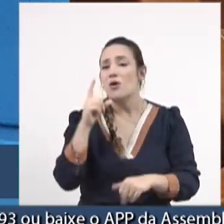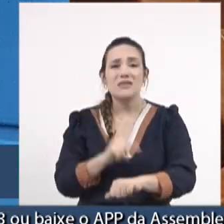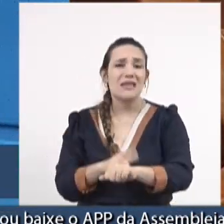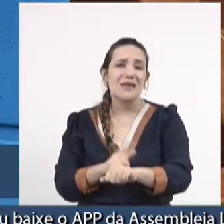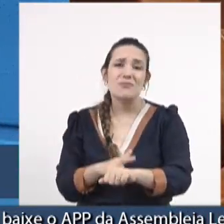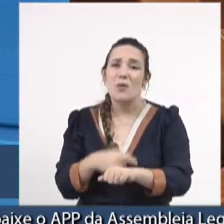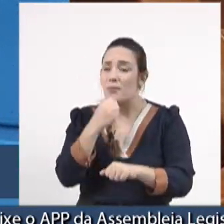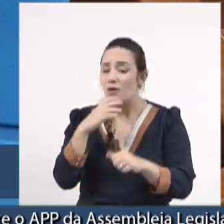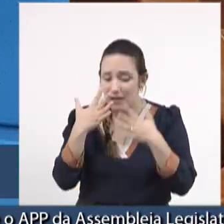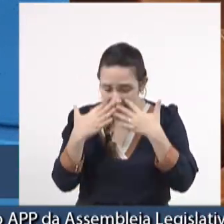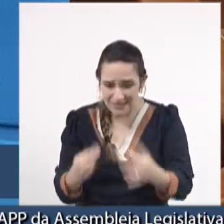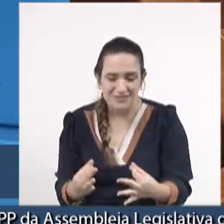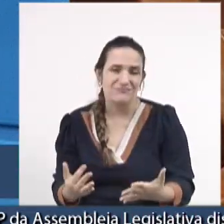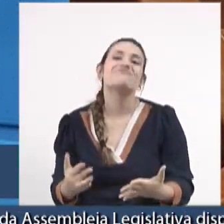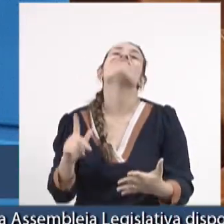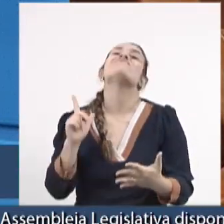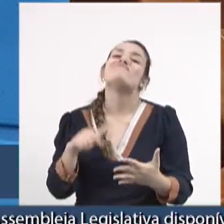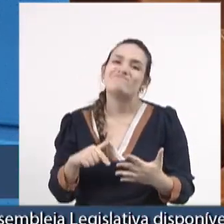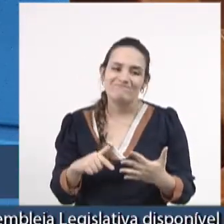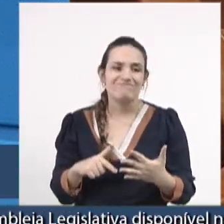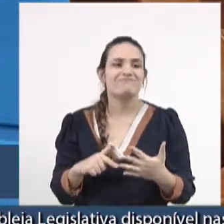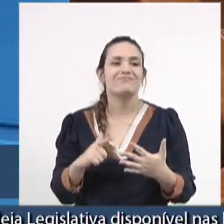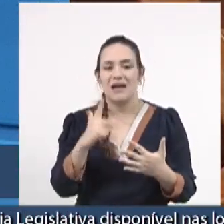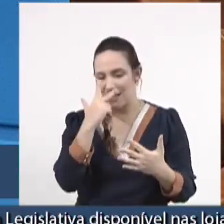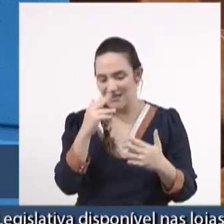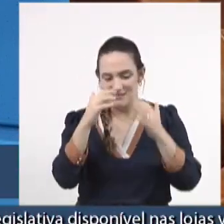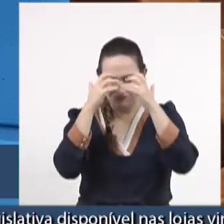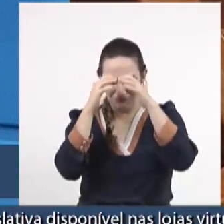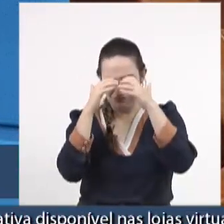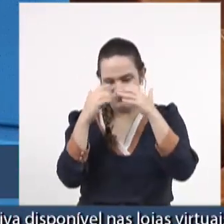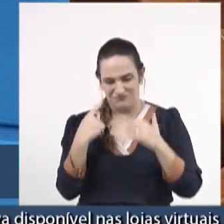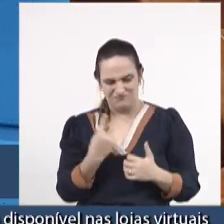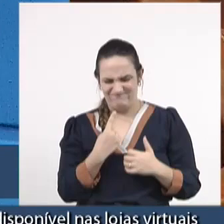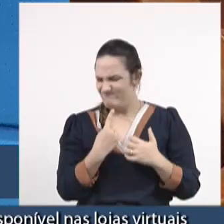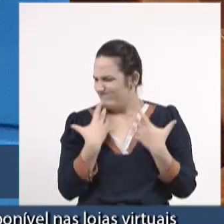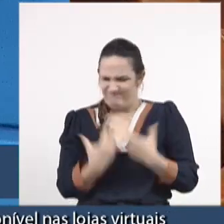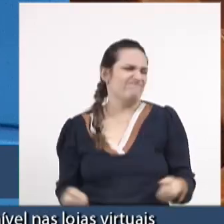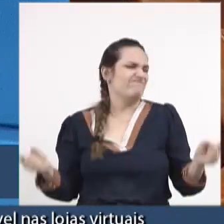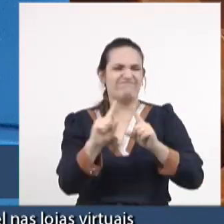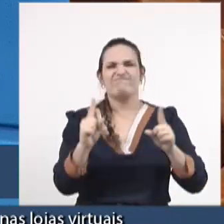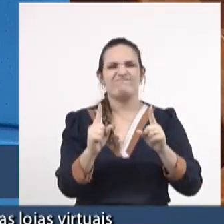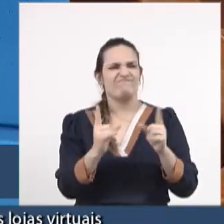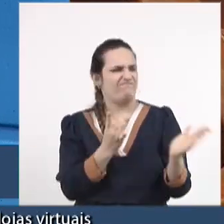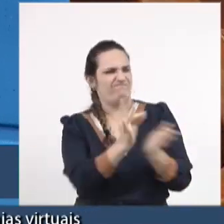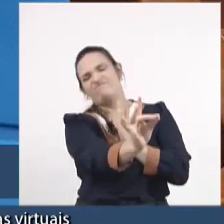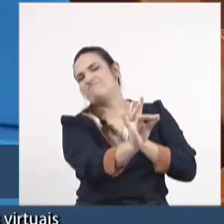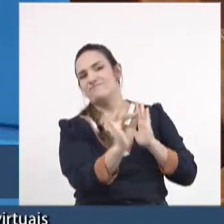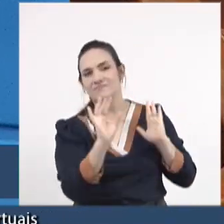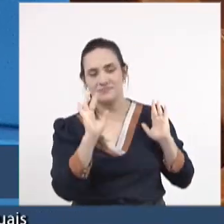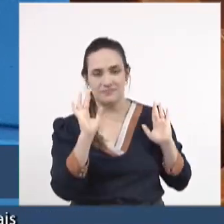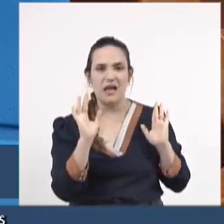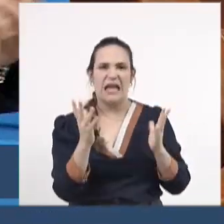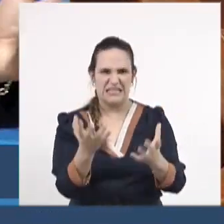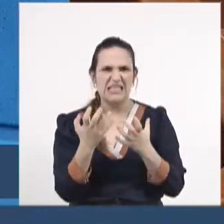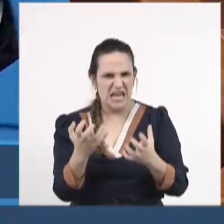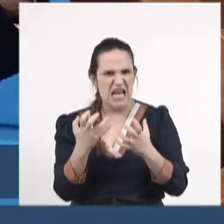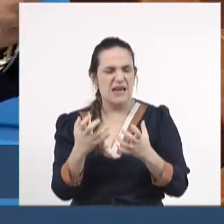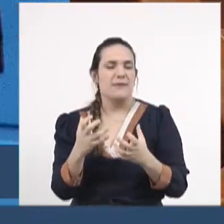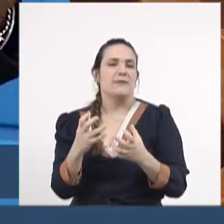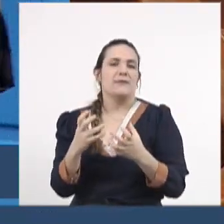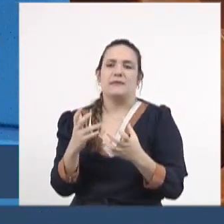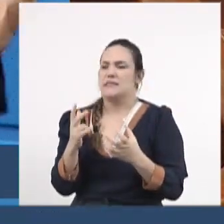tem atenção na infância. Automaticamente, o seu cérebro vai se sentir revoltado e vai se sentir na necessidade